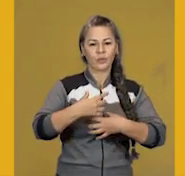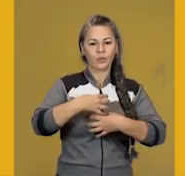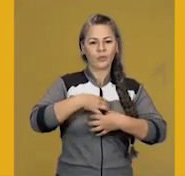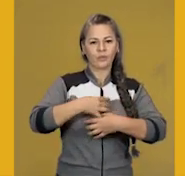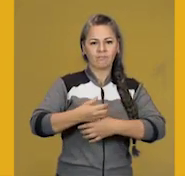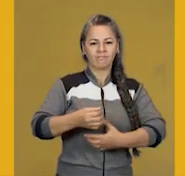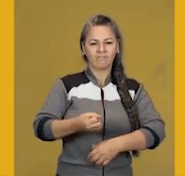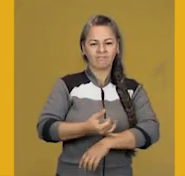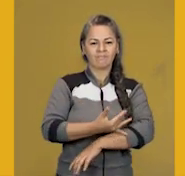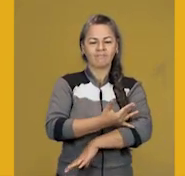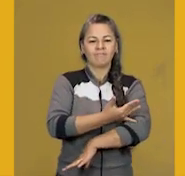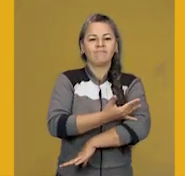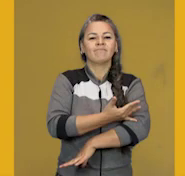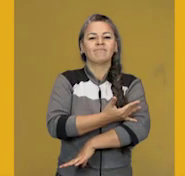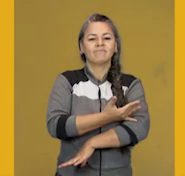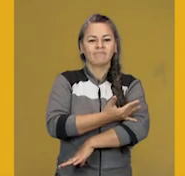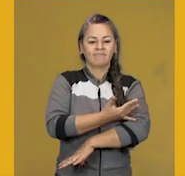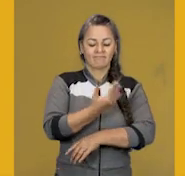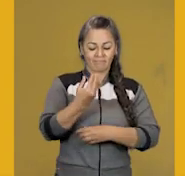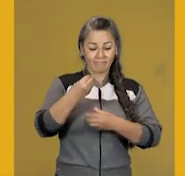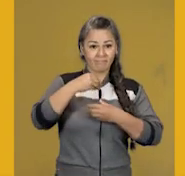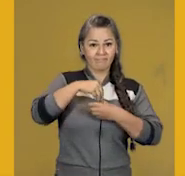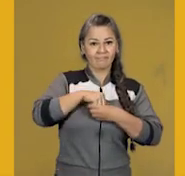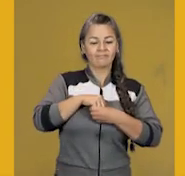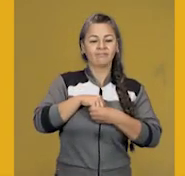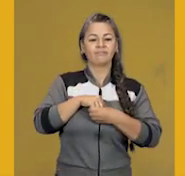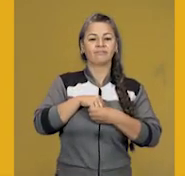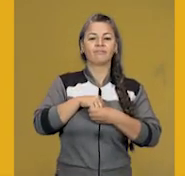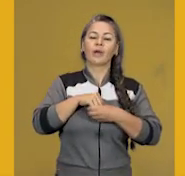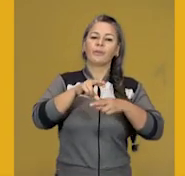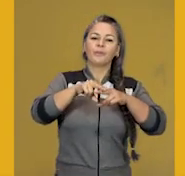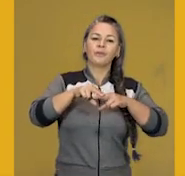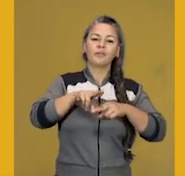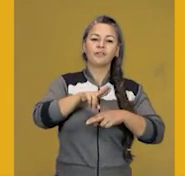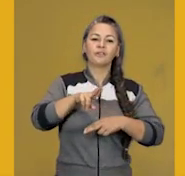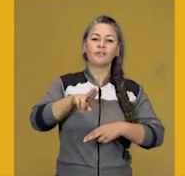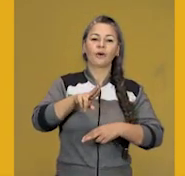lírico, ok? E aí nós vamos ver que para